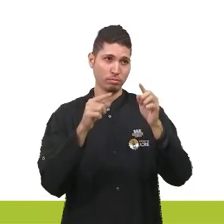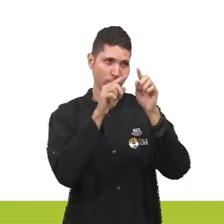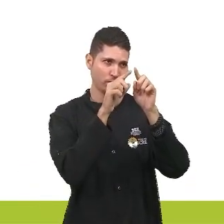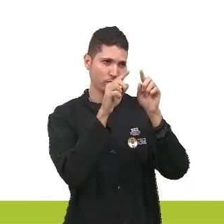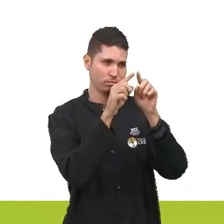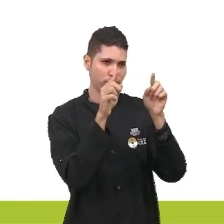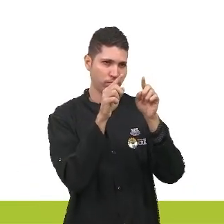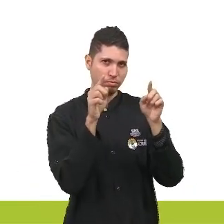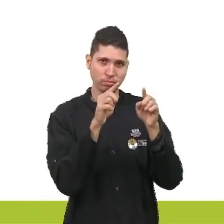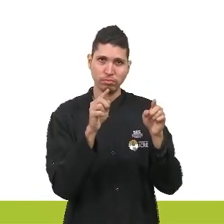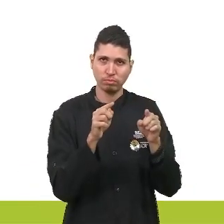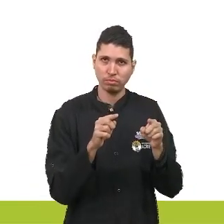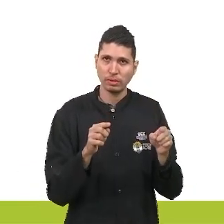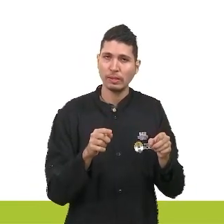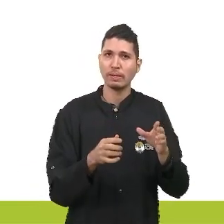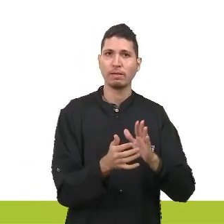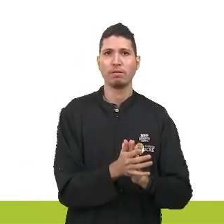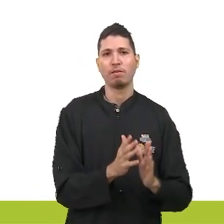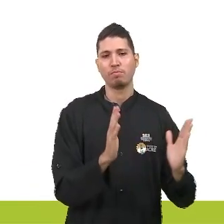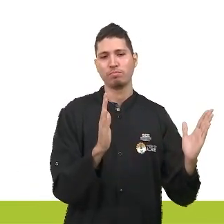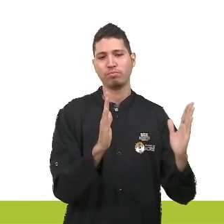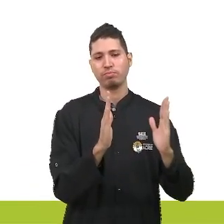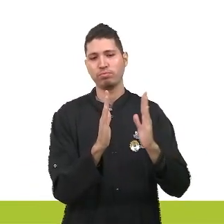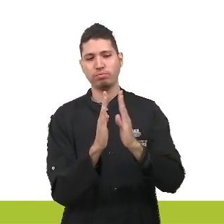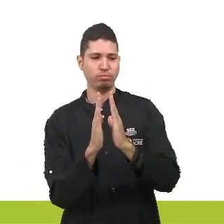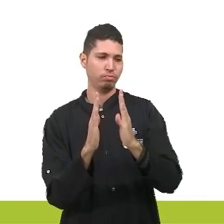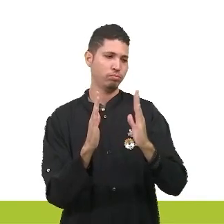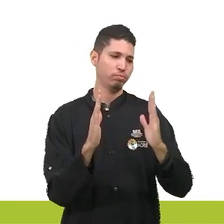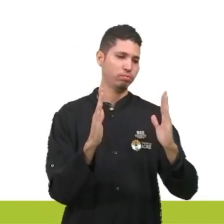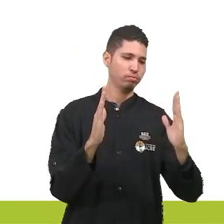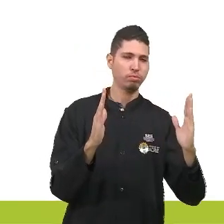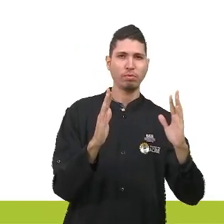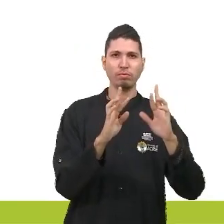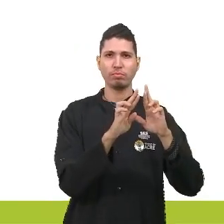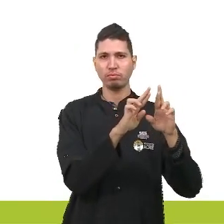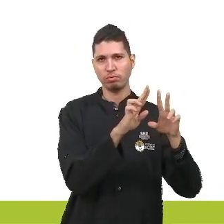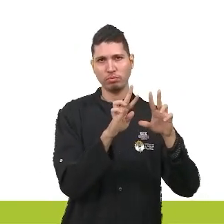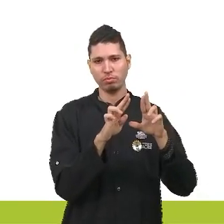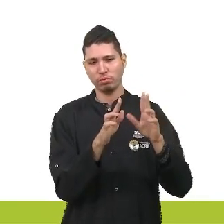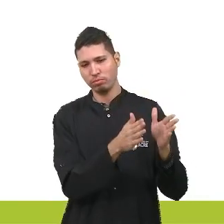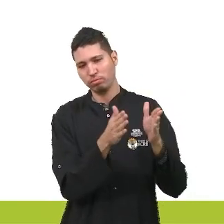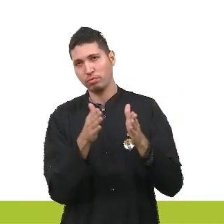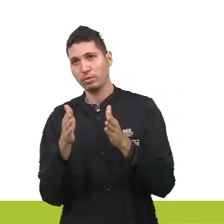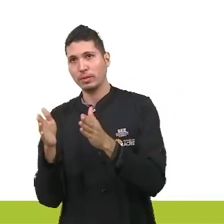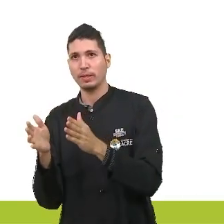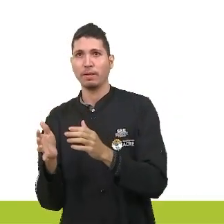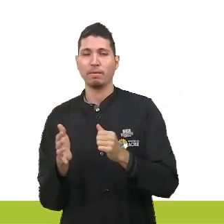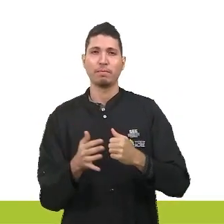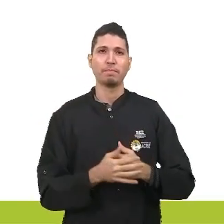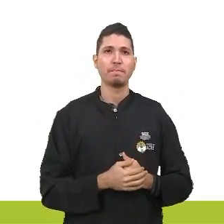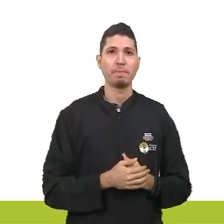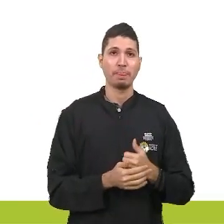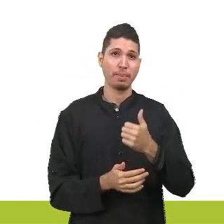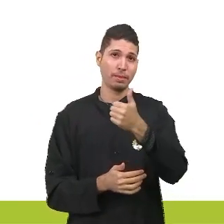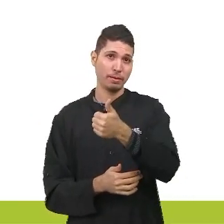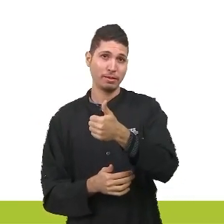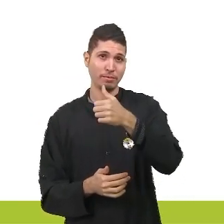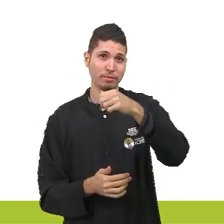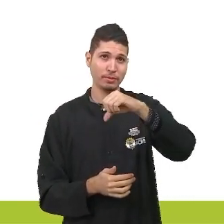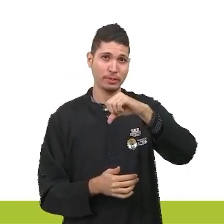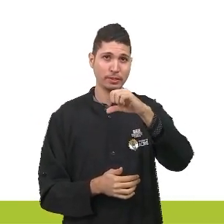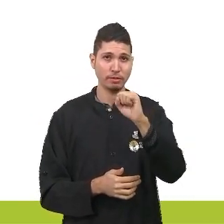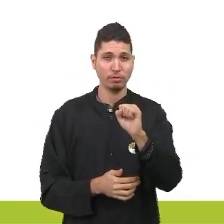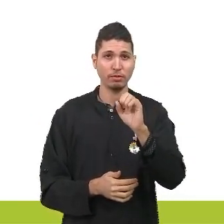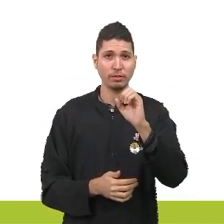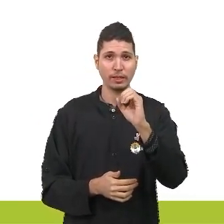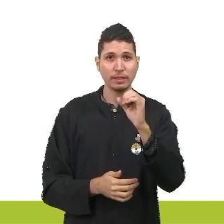Brasil em diferentes momentos, né? Então, nós temos aqui a pirâmide de 1980. Se